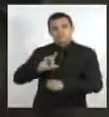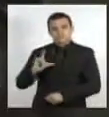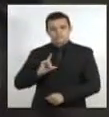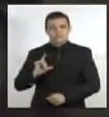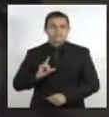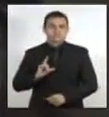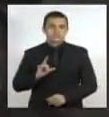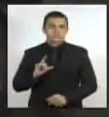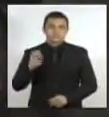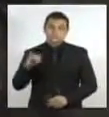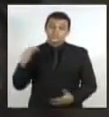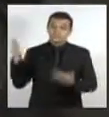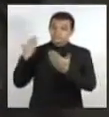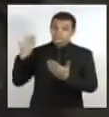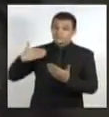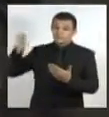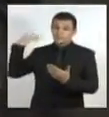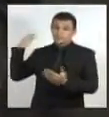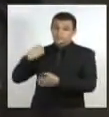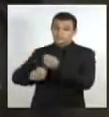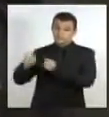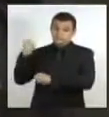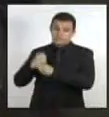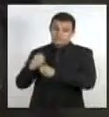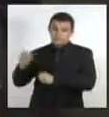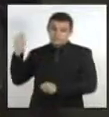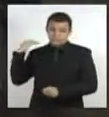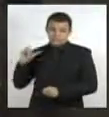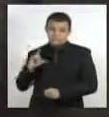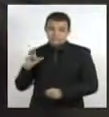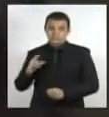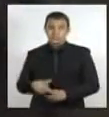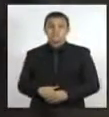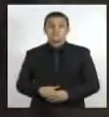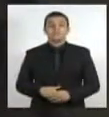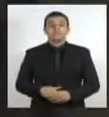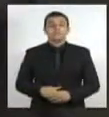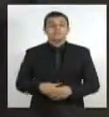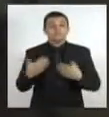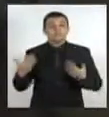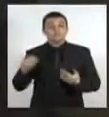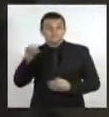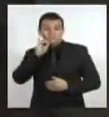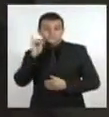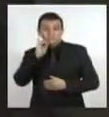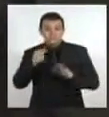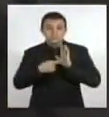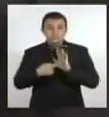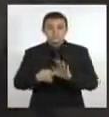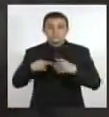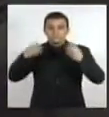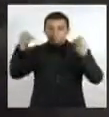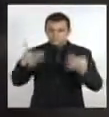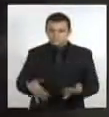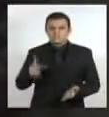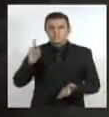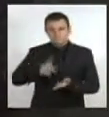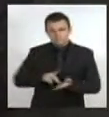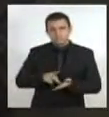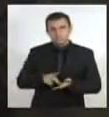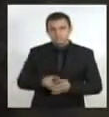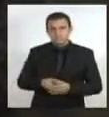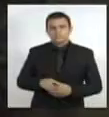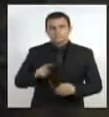se comparado com o que acontecia anteriormente. Portanto, com esse exemplo, eu digo, e evidentemente, que todos